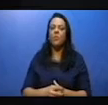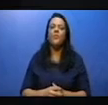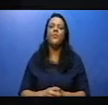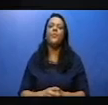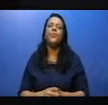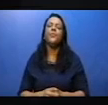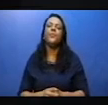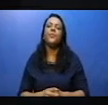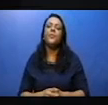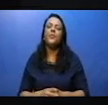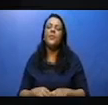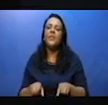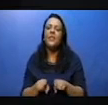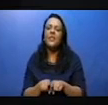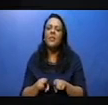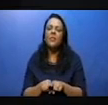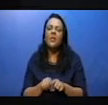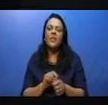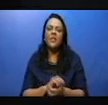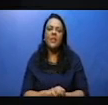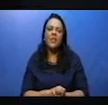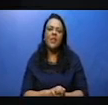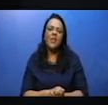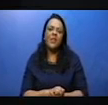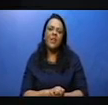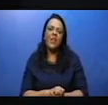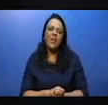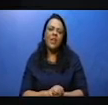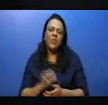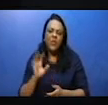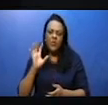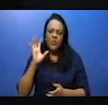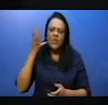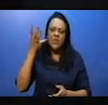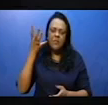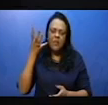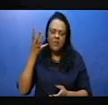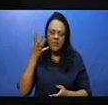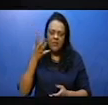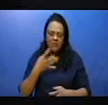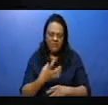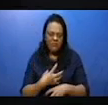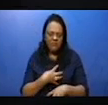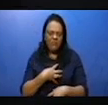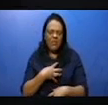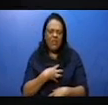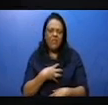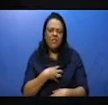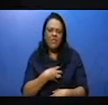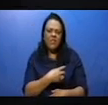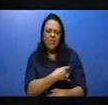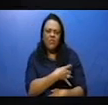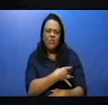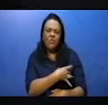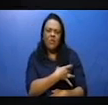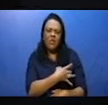Provoca uma sensação de medo gerado pelos fatos, pelas personagens e principalmente pela criação de uma